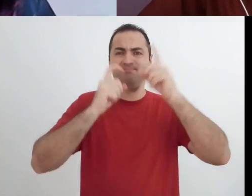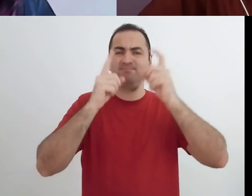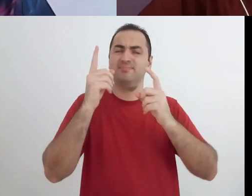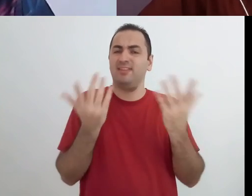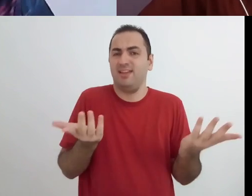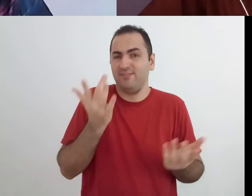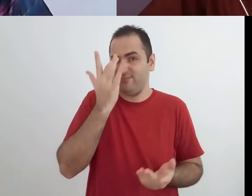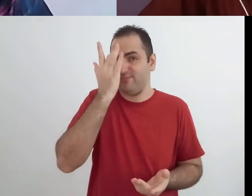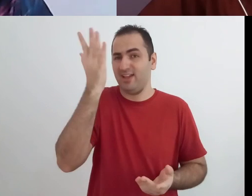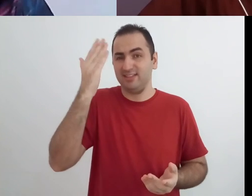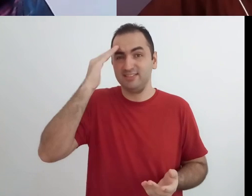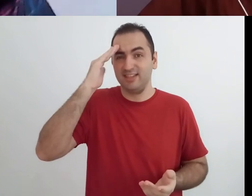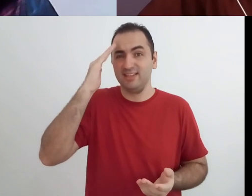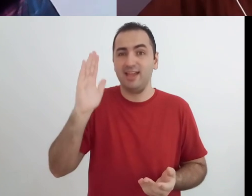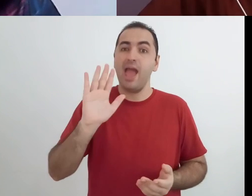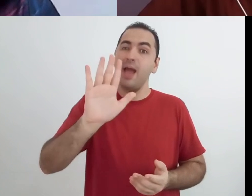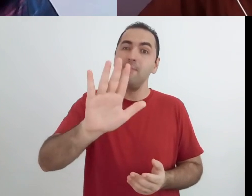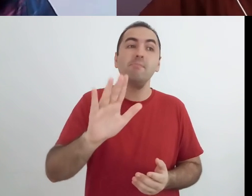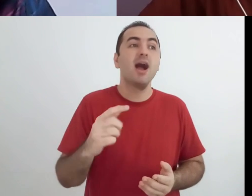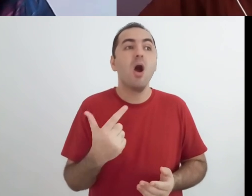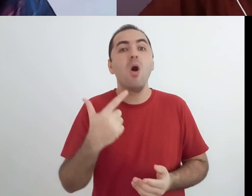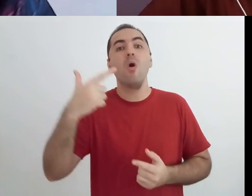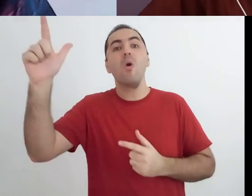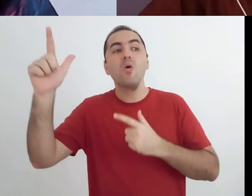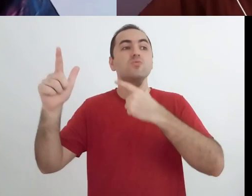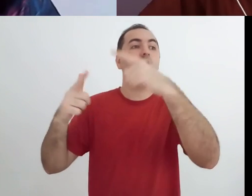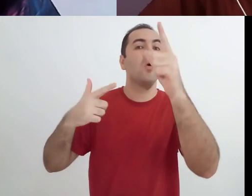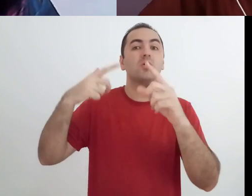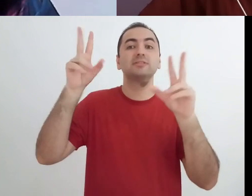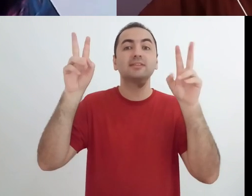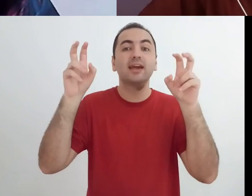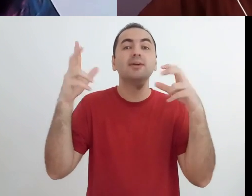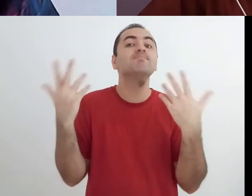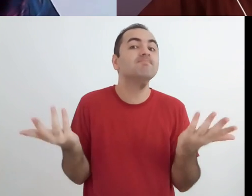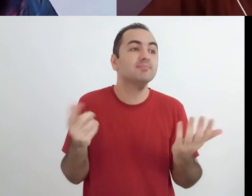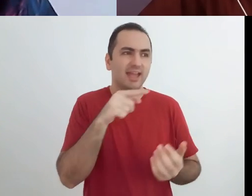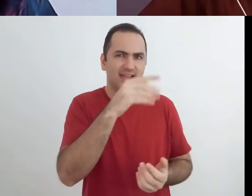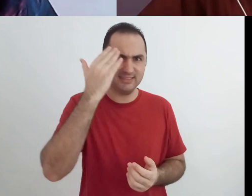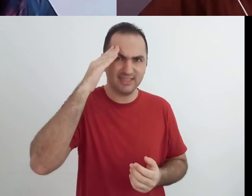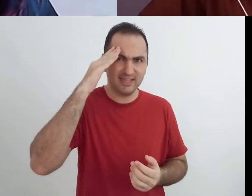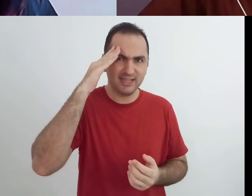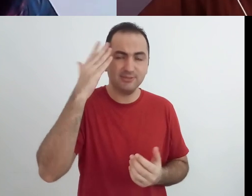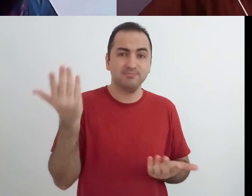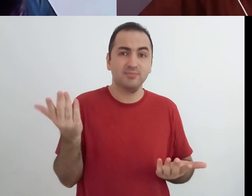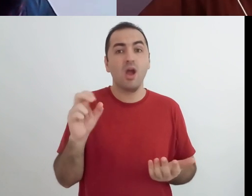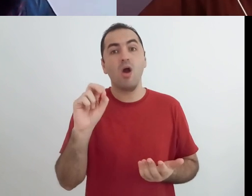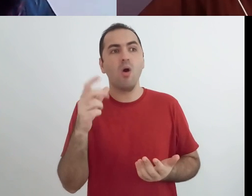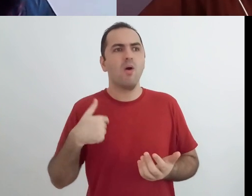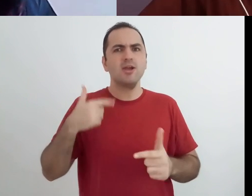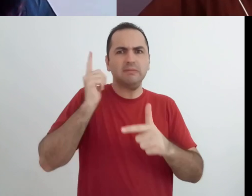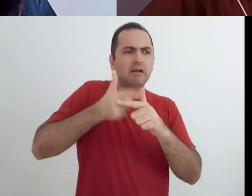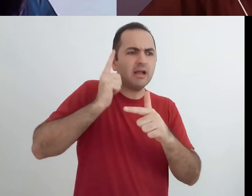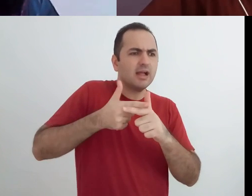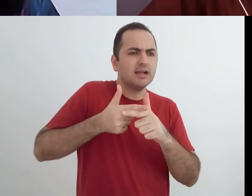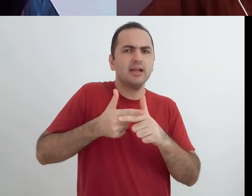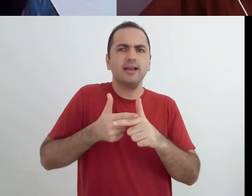dedo, está gritando. Você, ó, tá brigando, alguma coisa eu fiz de errado. Ele entendeu essa parte. Agora, o que eu fiz de errado? Essa